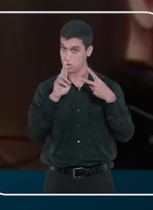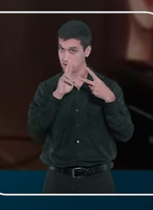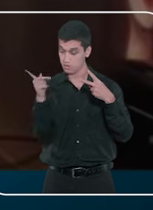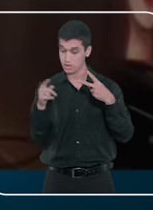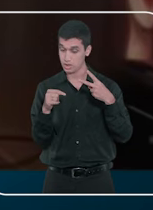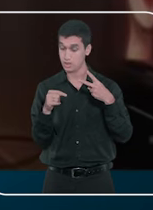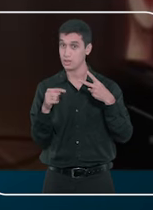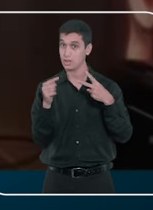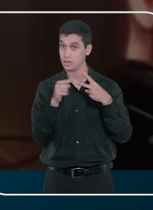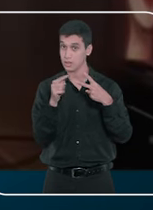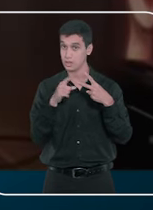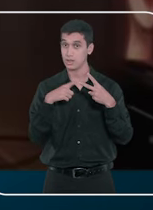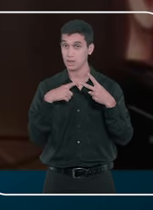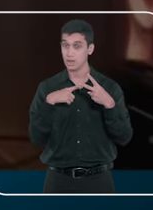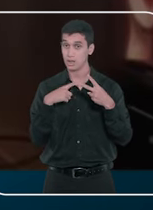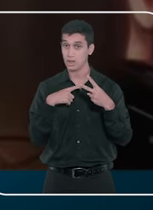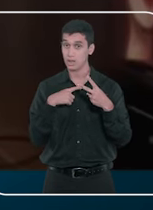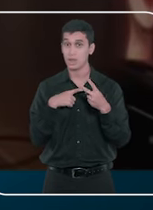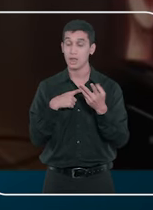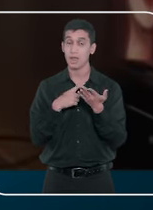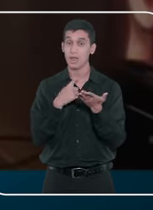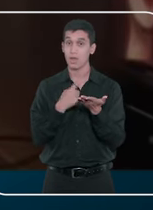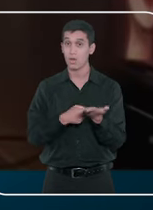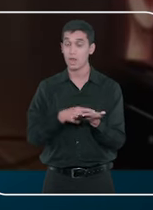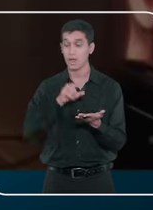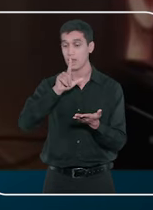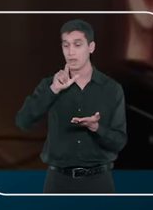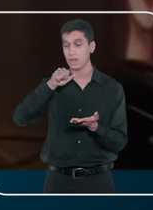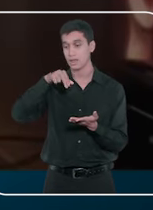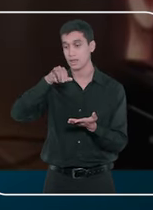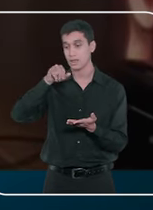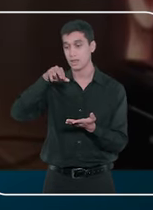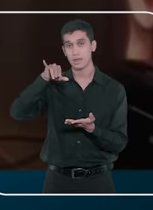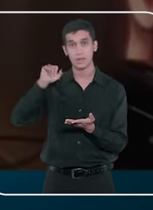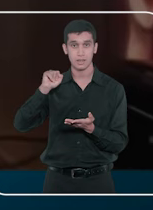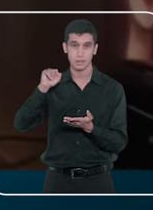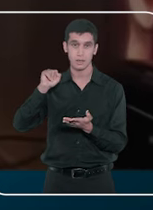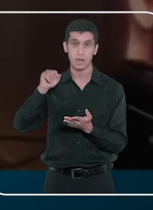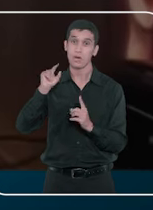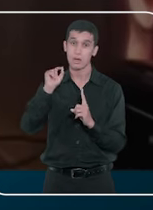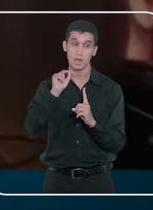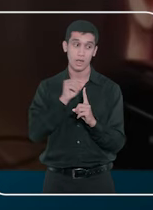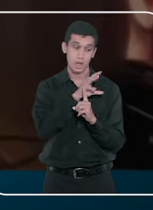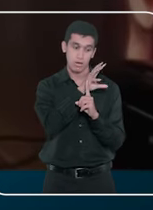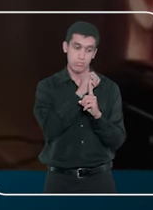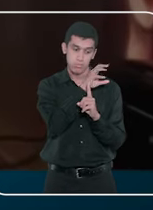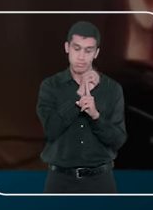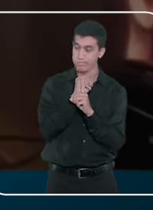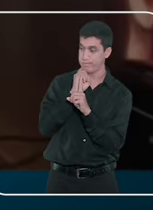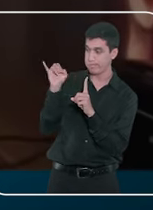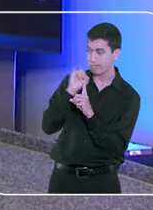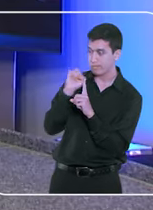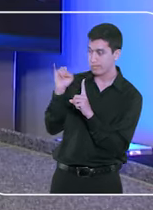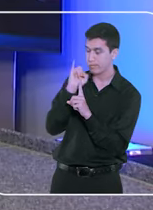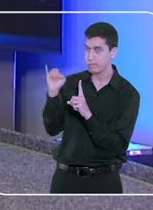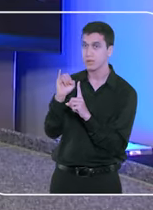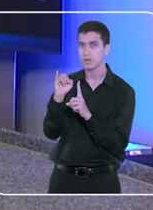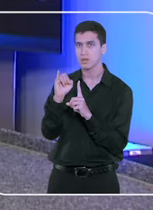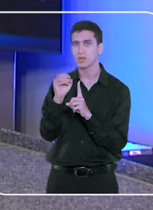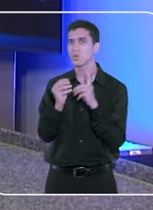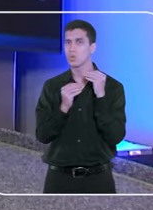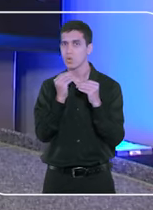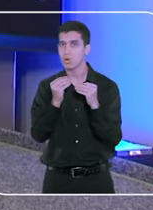encontramos o acordo de leniência. O acordo de leniência, ele está voltado para o